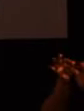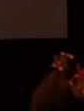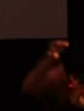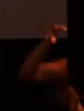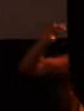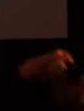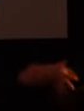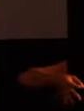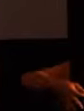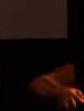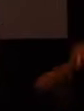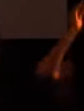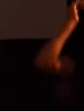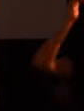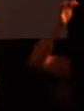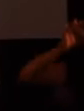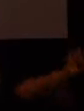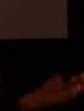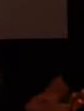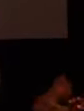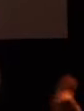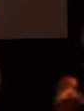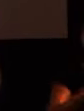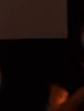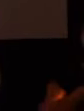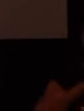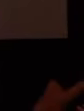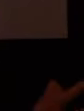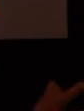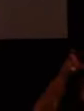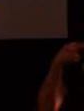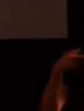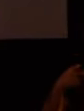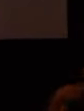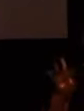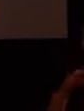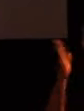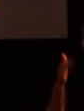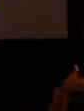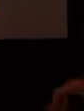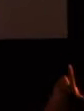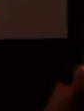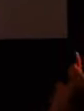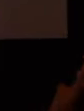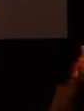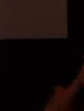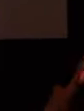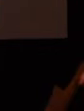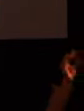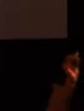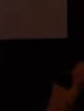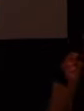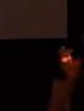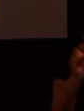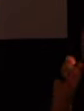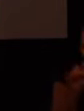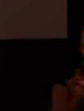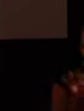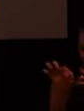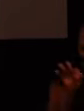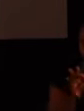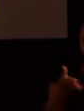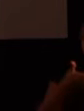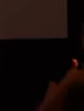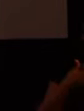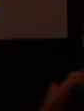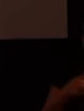levar em consideração todos os fatores que a lei traz, tá certo? Se fazer o cálculo preciso e que deve ser